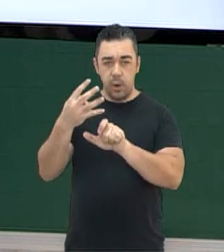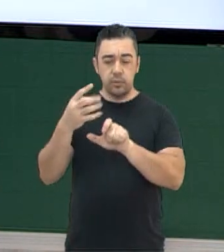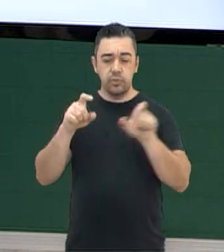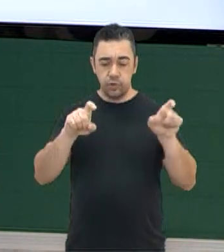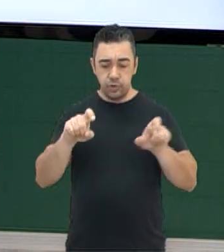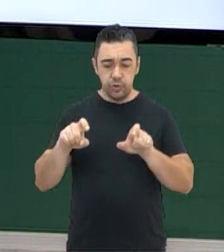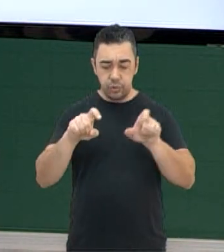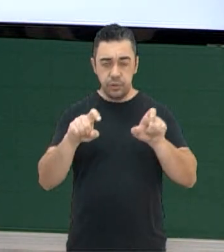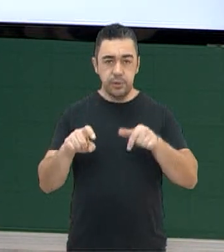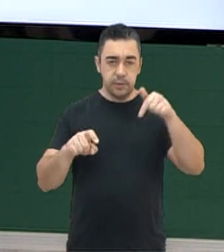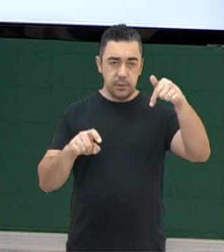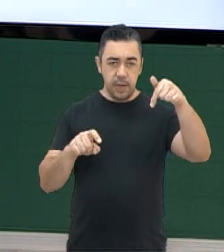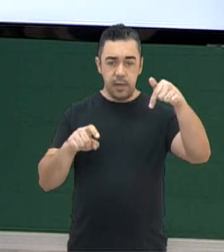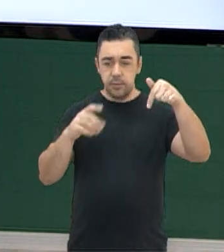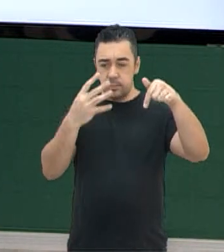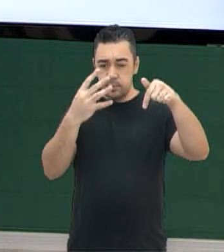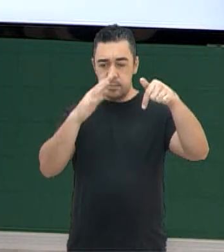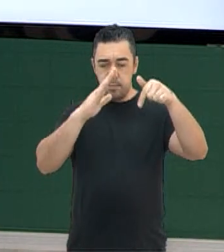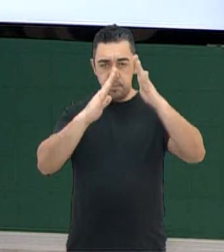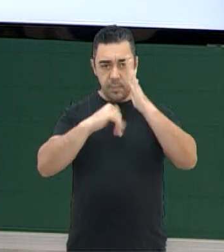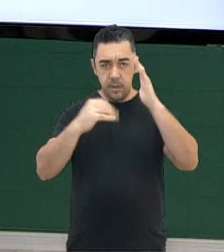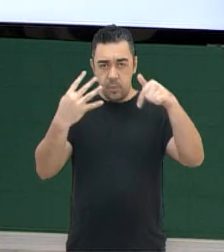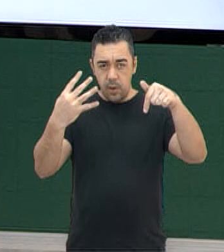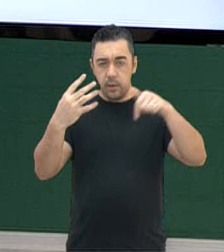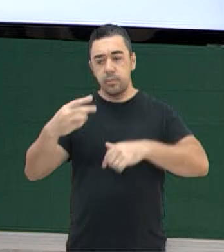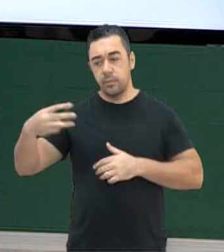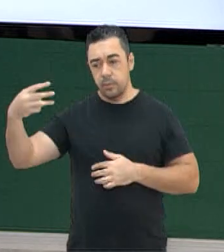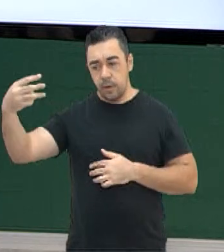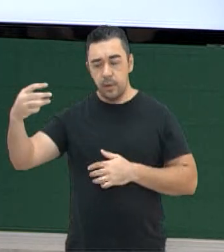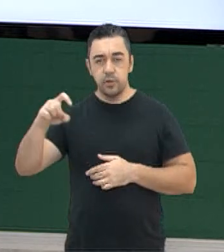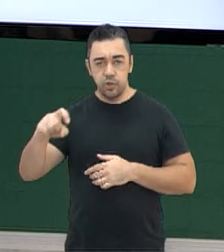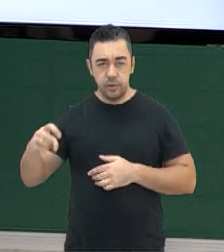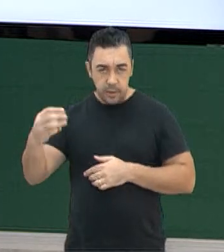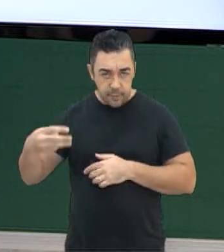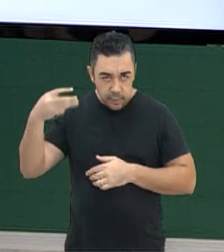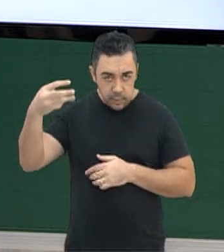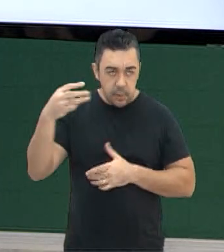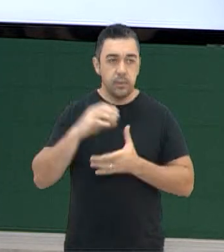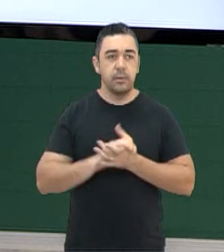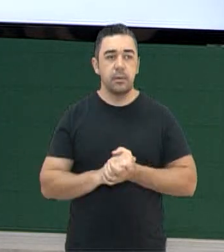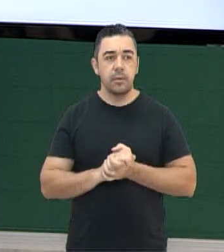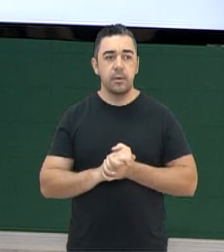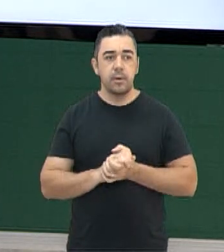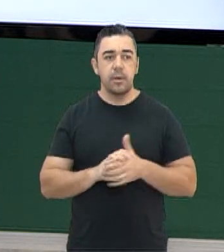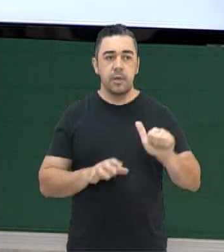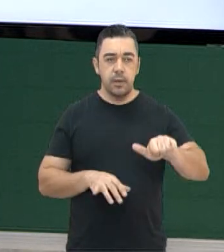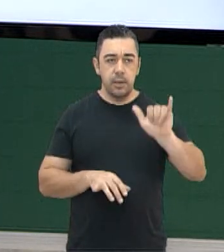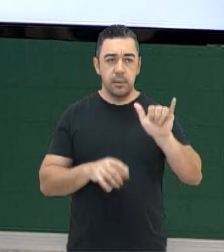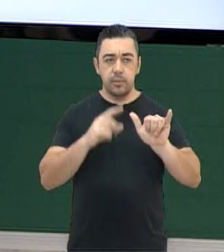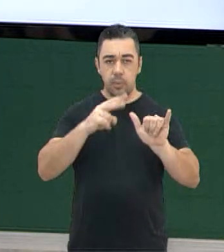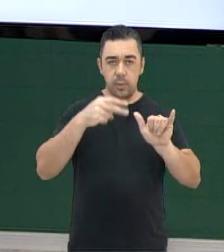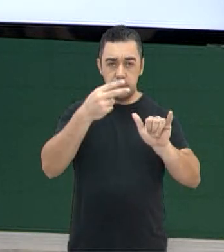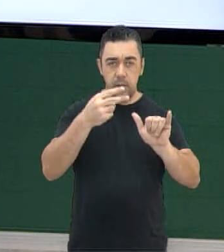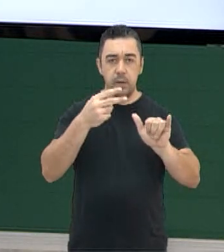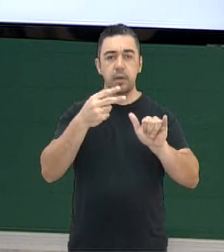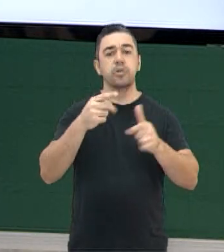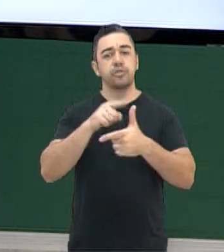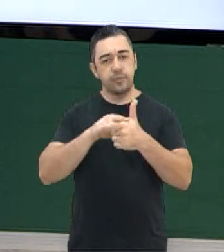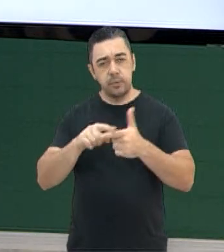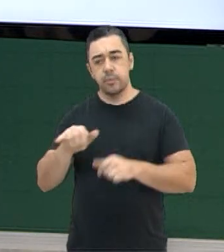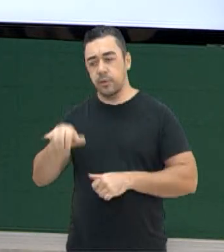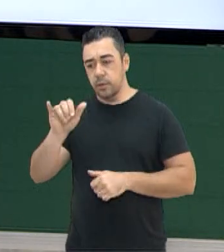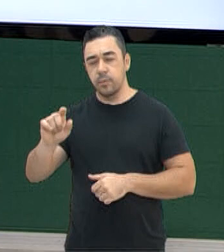iguais, subtrai 7 menos 4, 3. Então, x elevado ao cubo. Y ao quadrado divididos por y